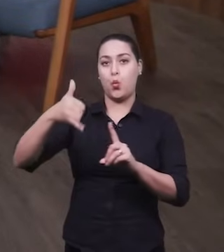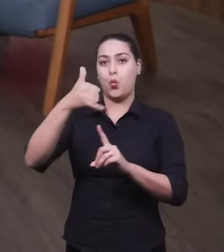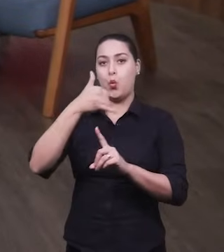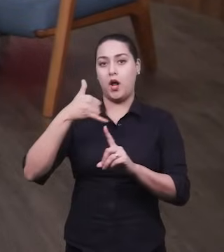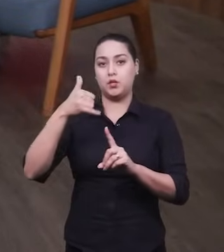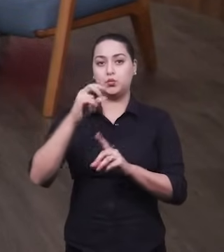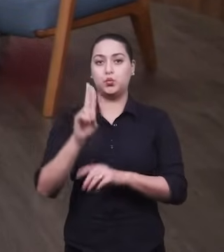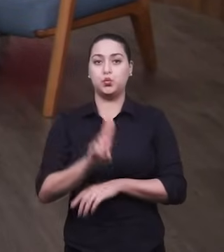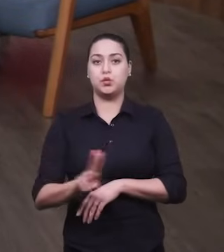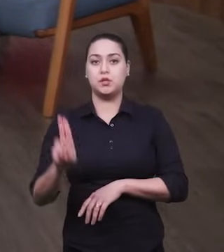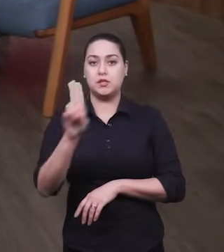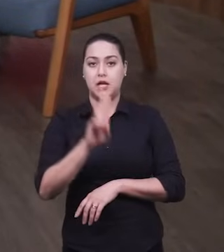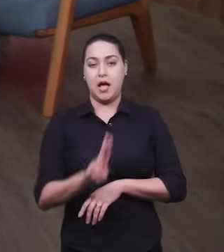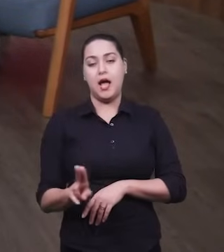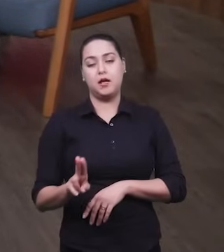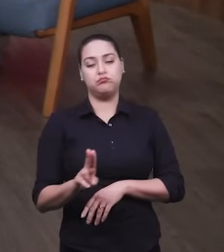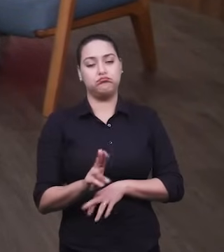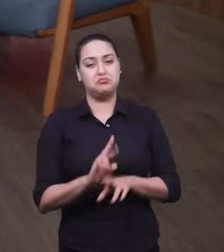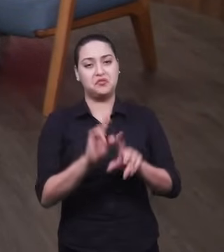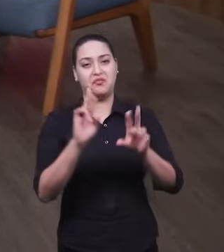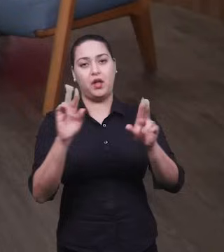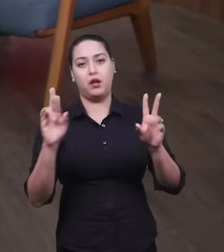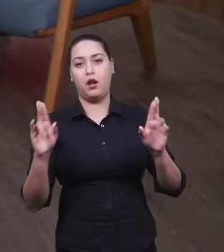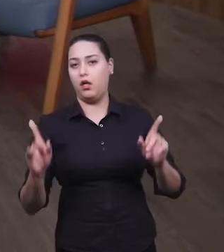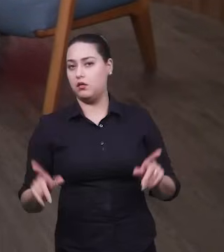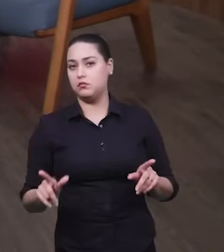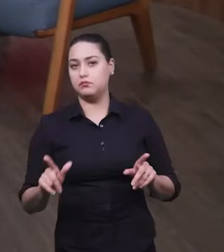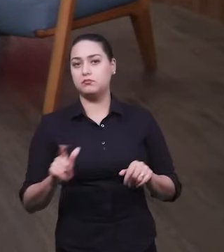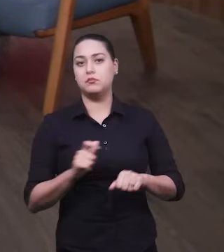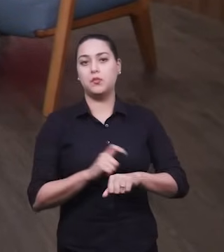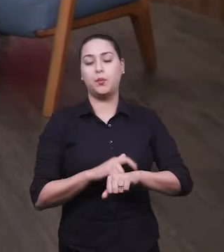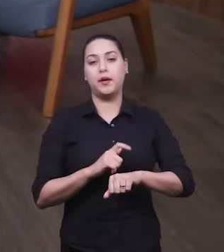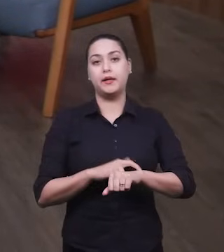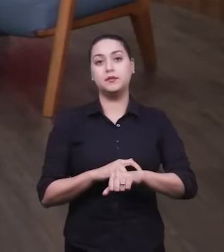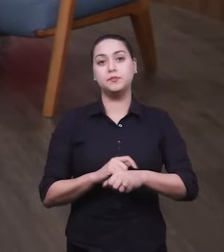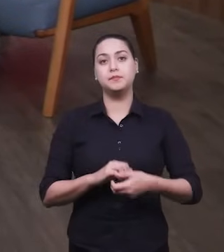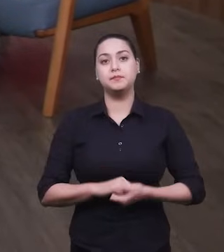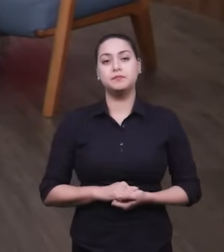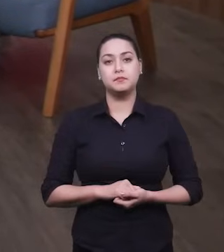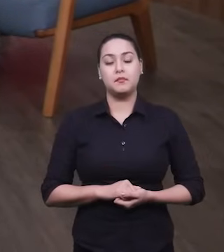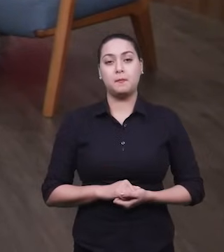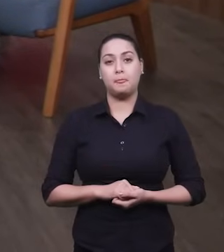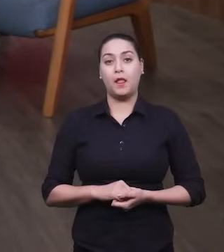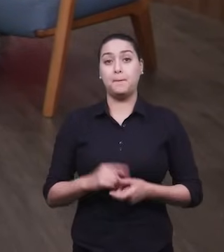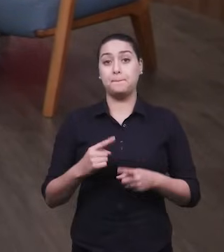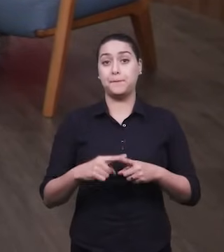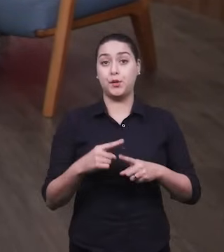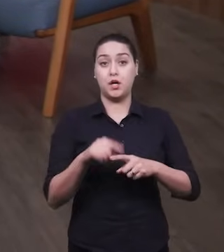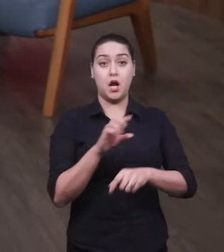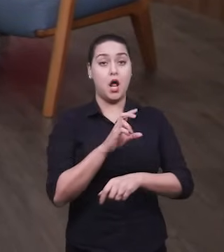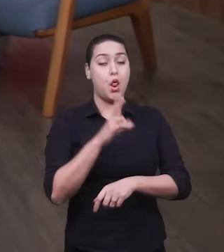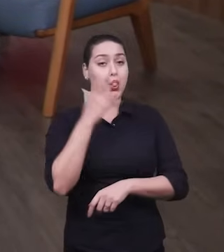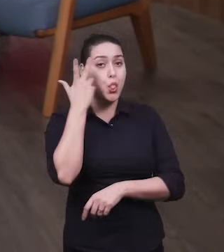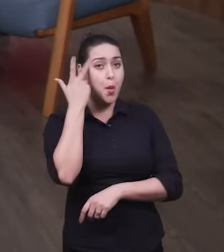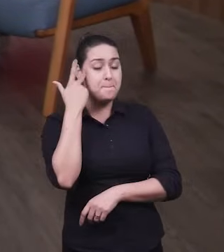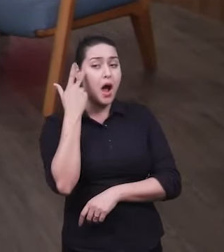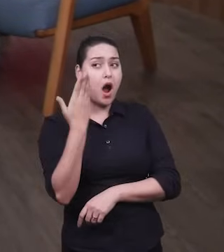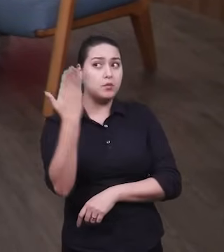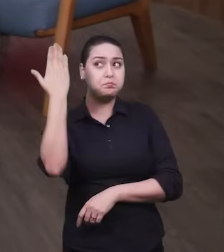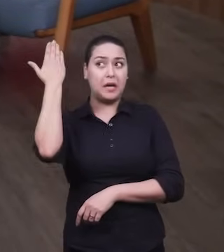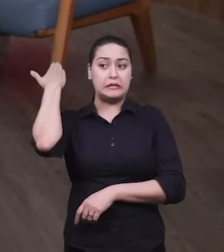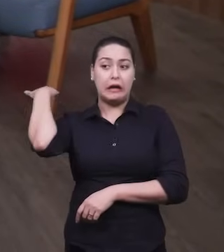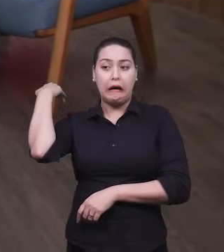no passado, falando do passado pelos relatos bíblicos. Cultura daquela época. Né? Cultura daquela época. Tinha